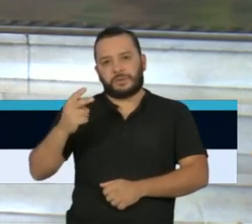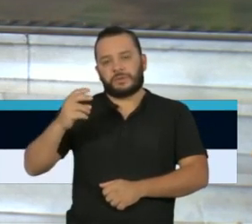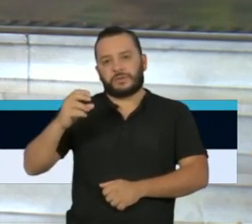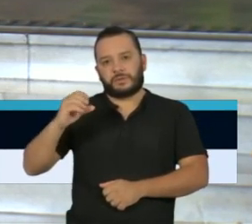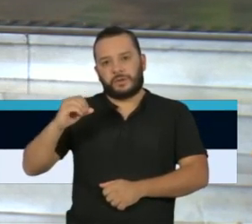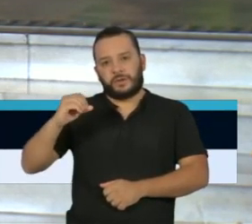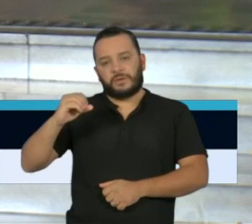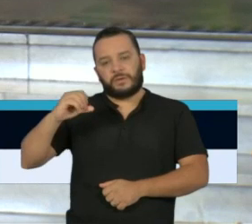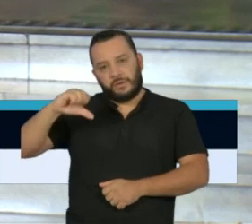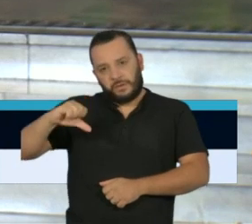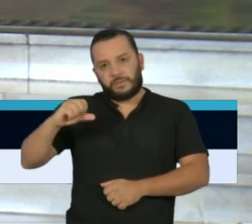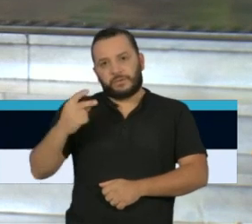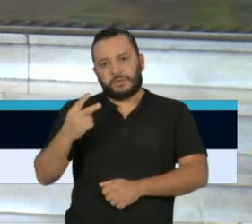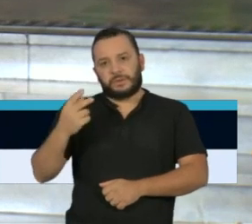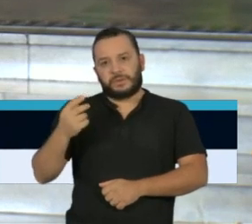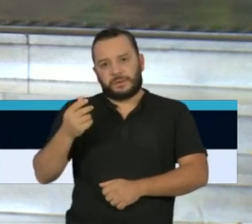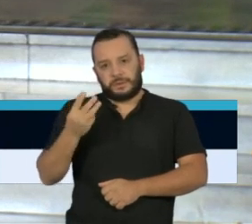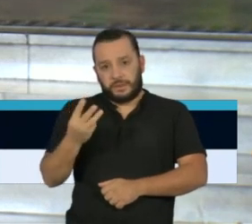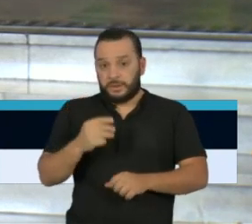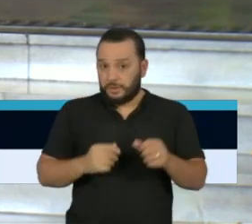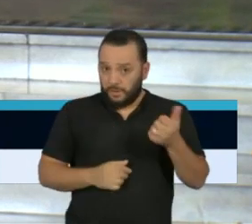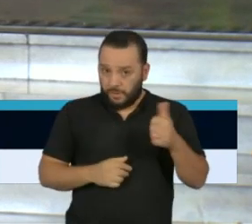95220-2923. Repito, 11 o código,